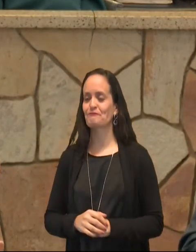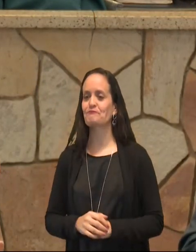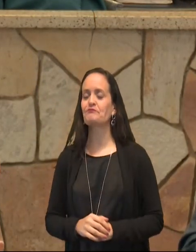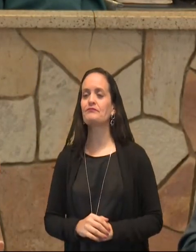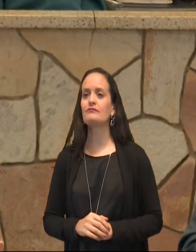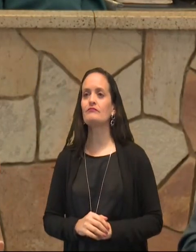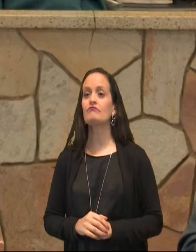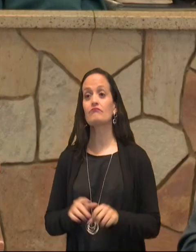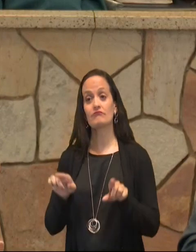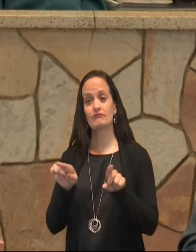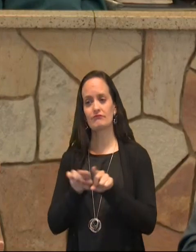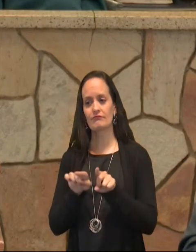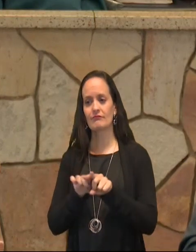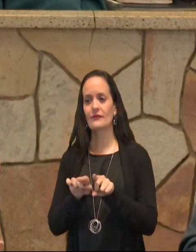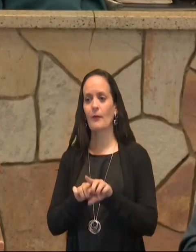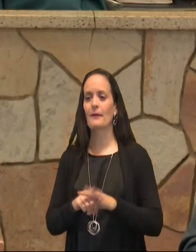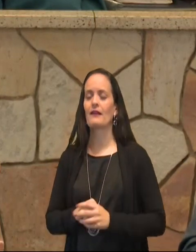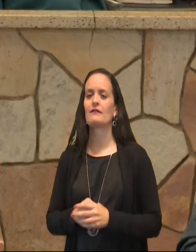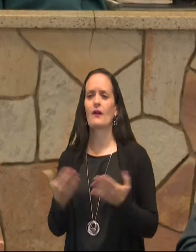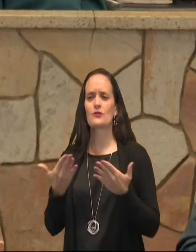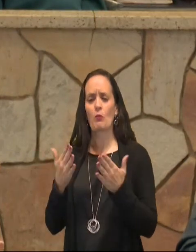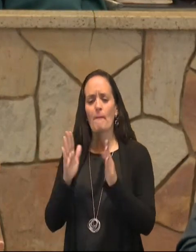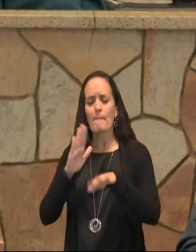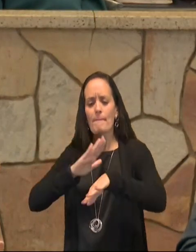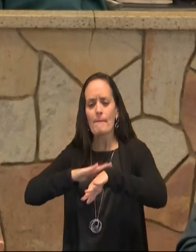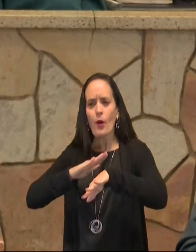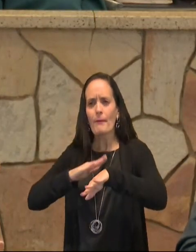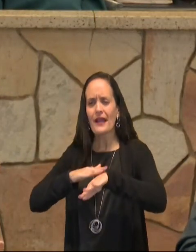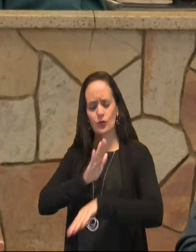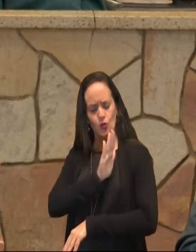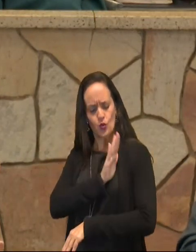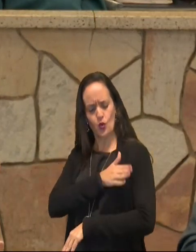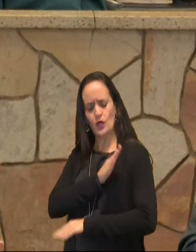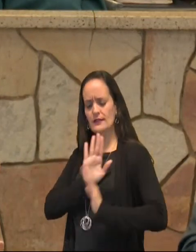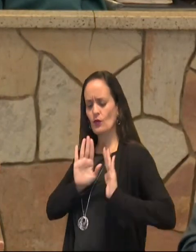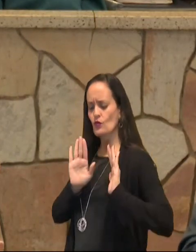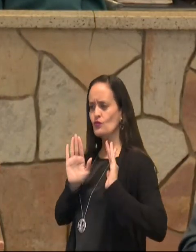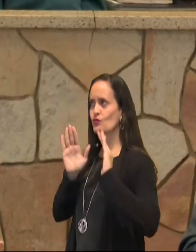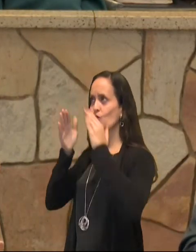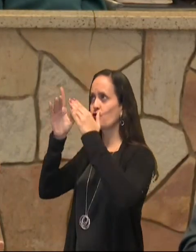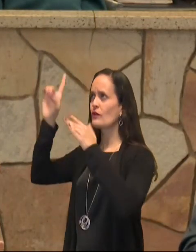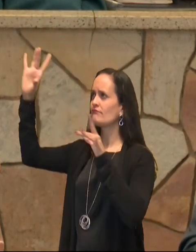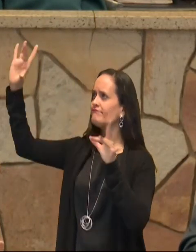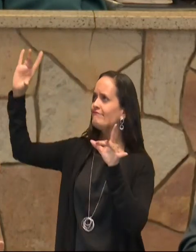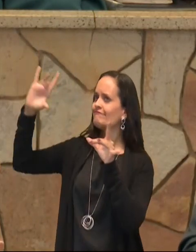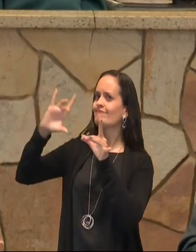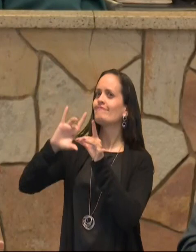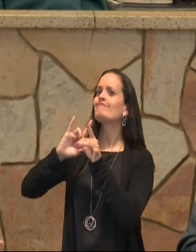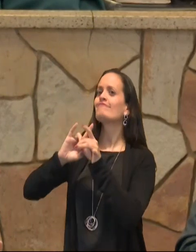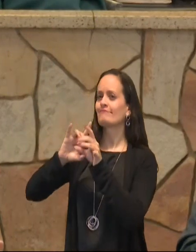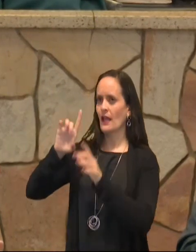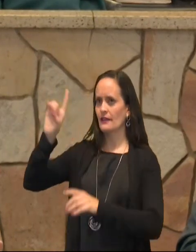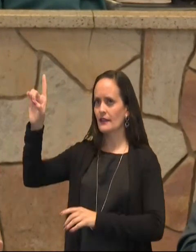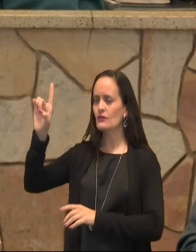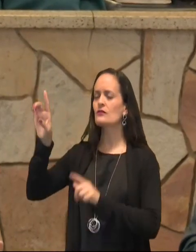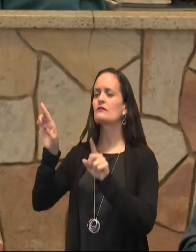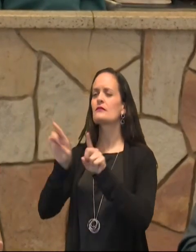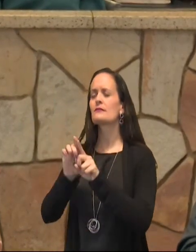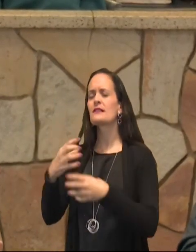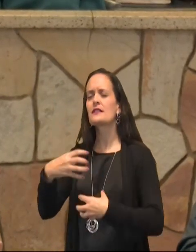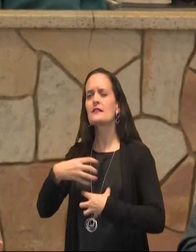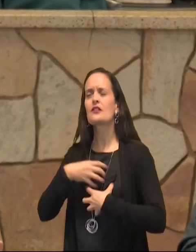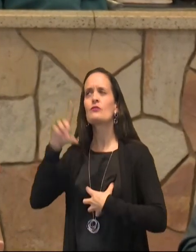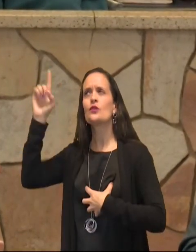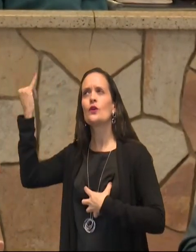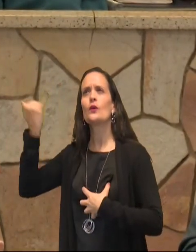Deus. Então conecte-se com o Senhor neste momento, que o seu coração esteja completamente ligado com Ele, que os nossos ouvidos estejam atentos ao que